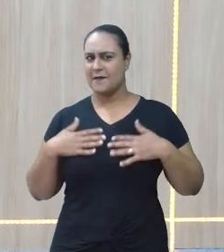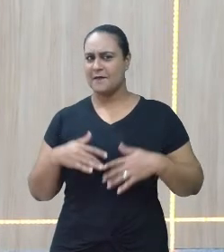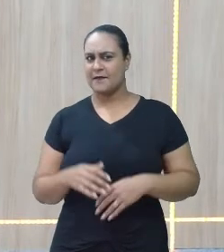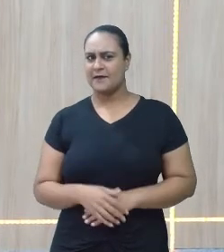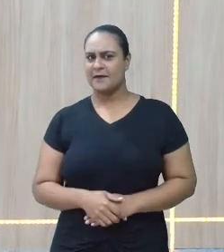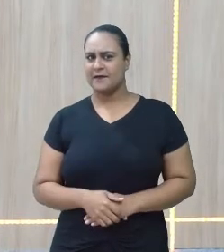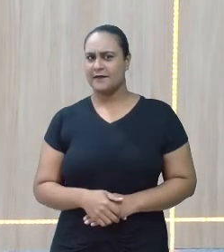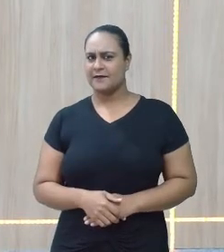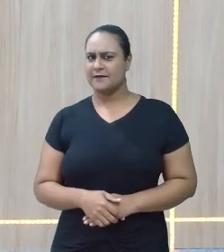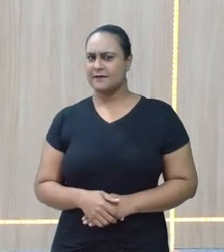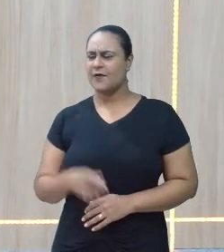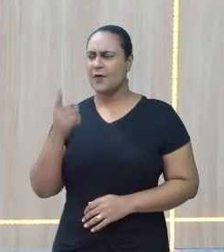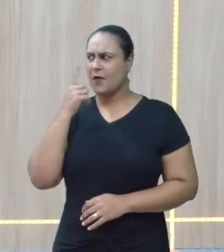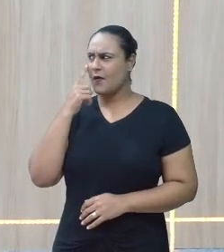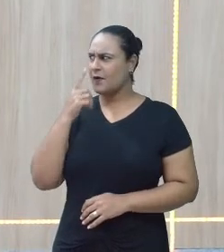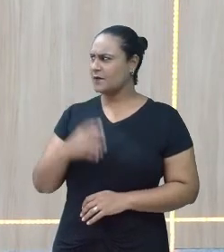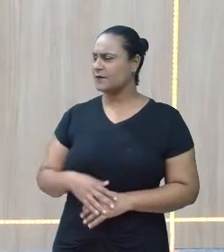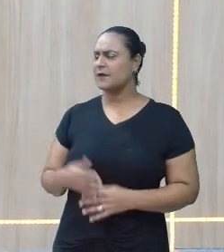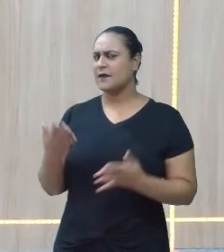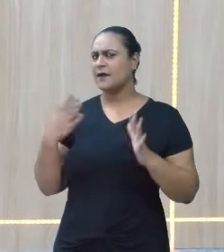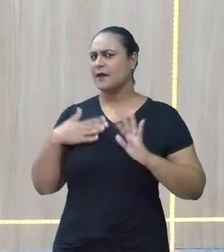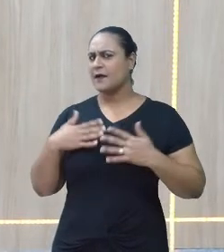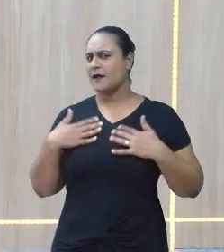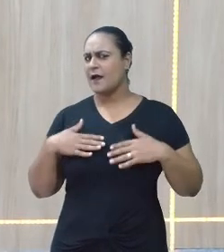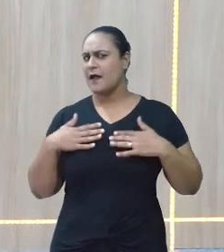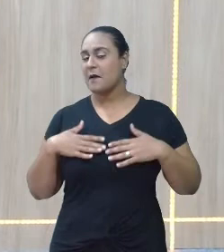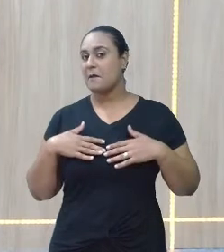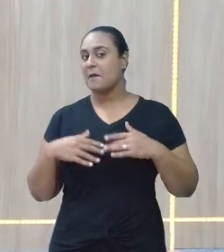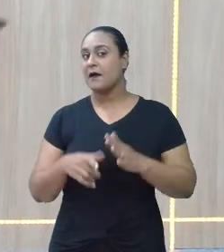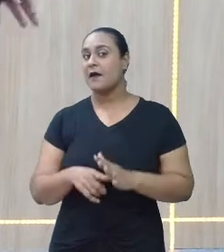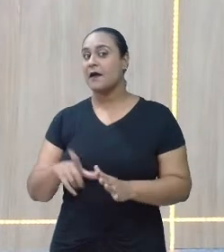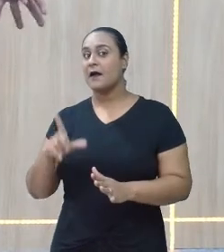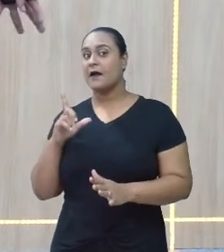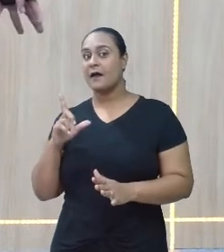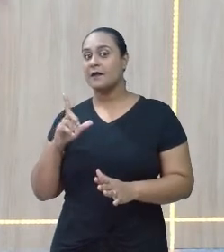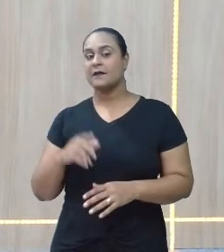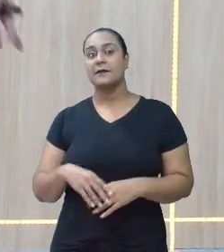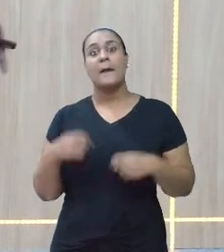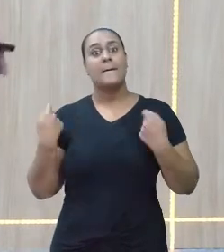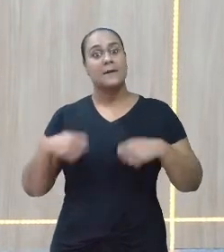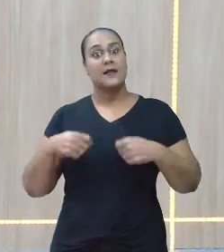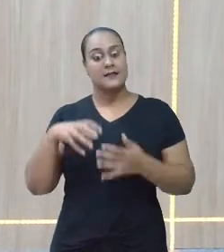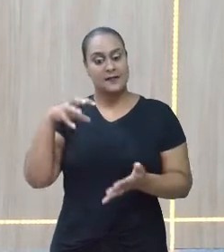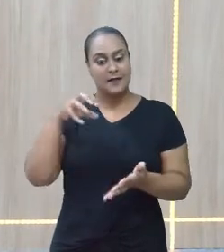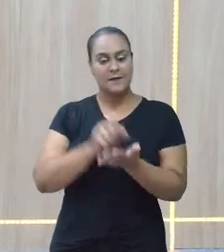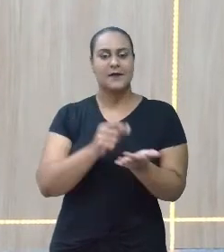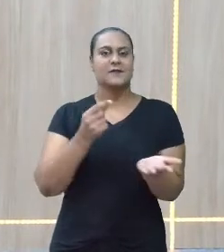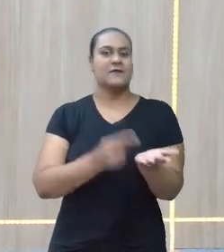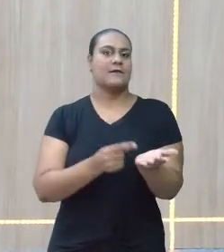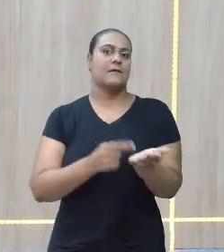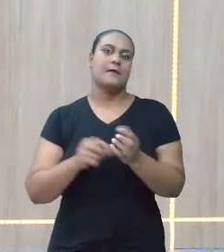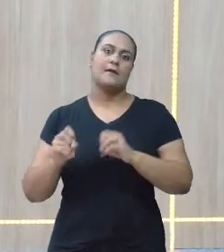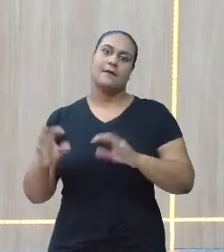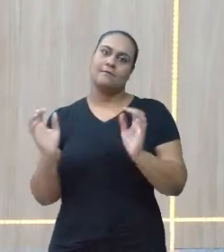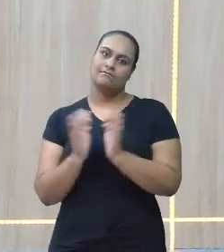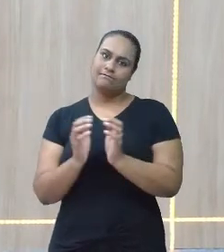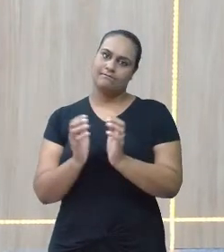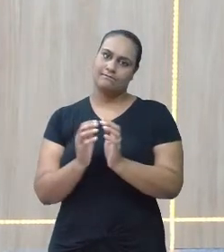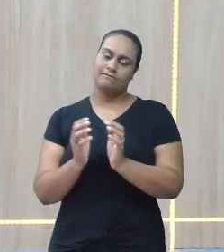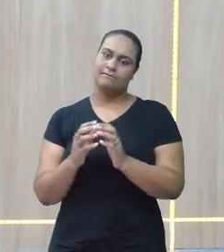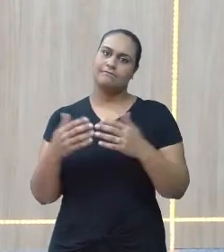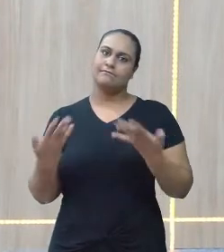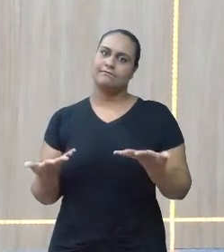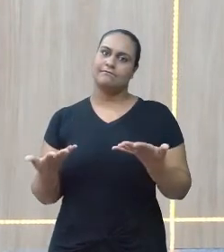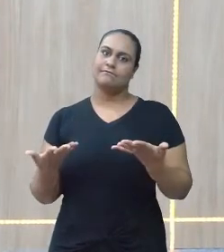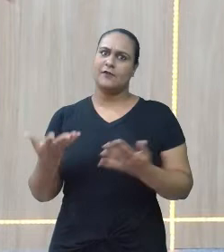Veja só, Vanessa. Não, peraí, calma, segura aí, professora Vanessa, porque antes vocês têm que baixar o aplicativo do Educa Recife, né? Eu já